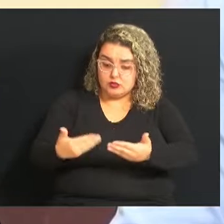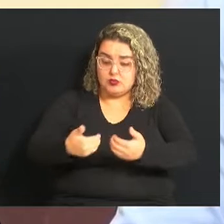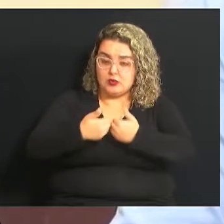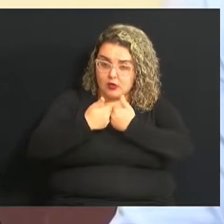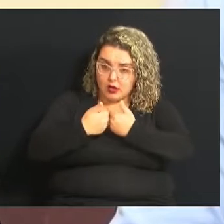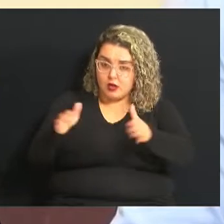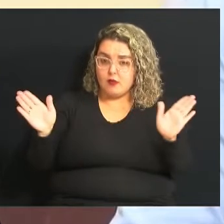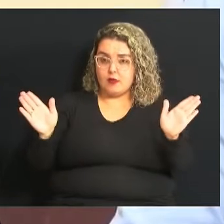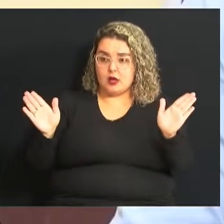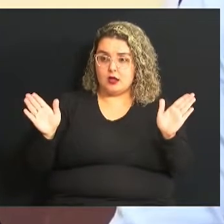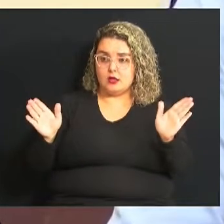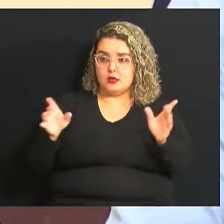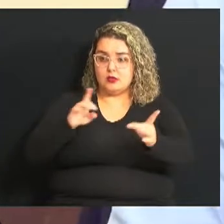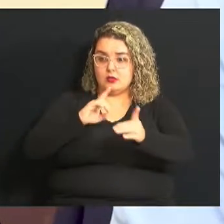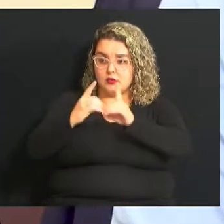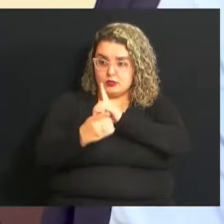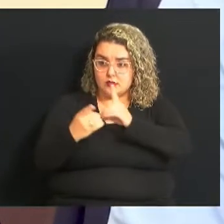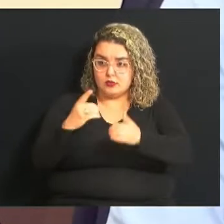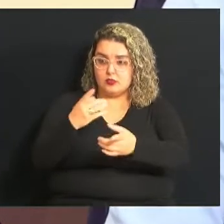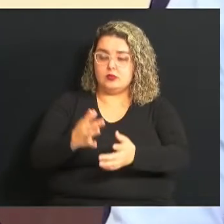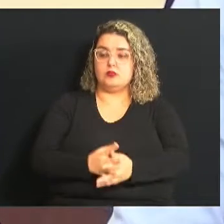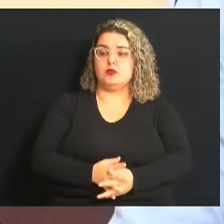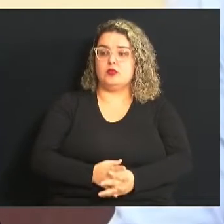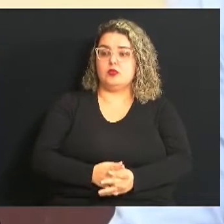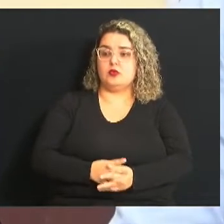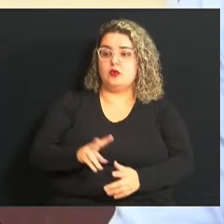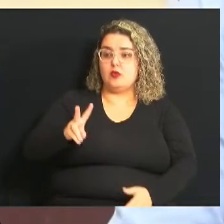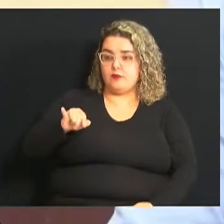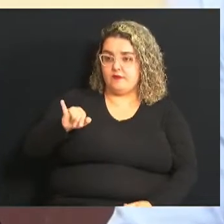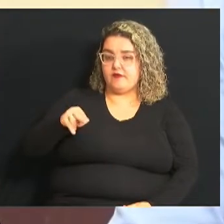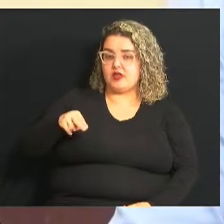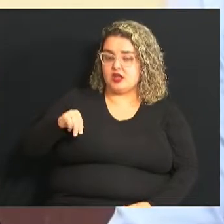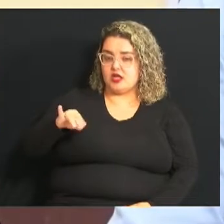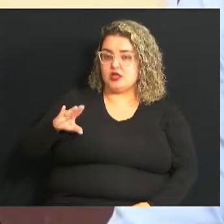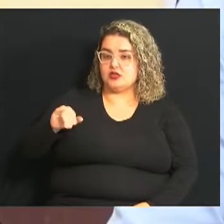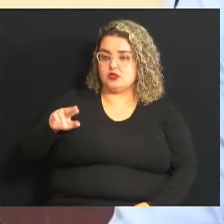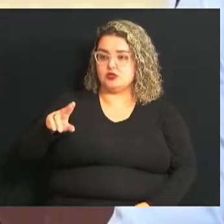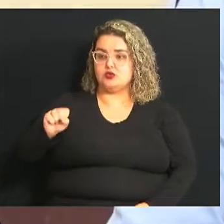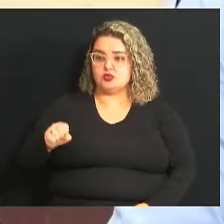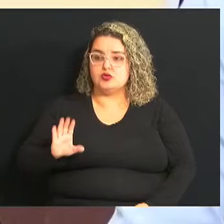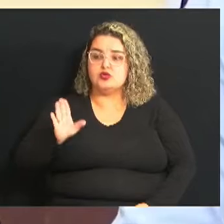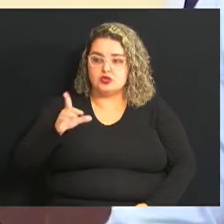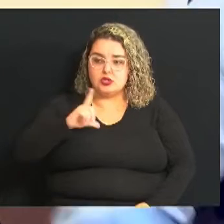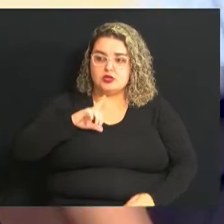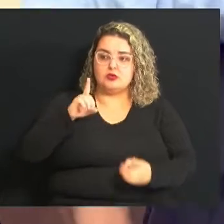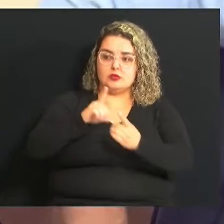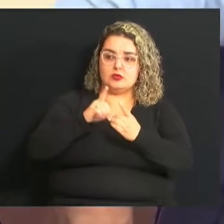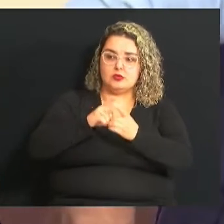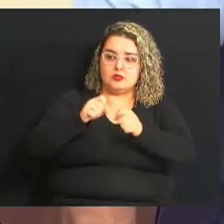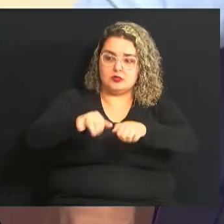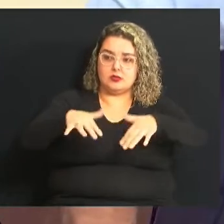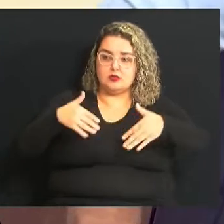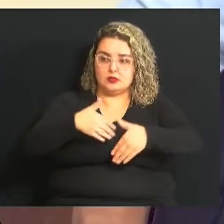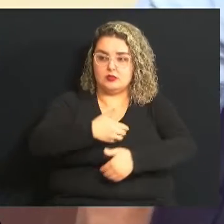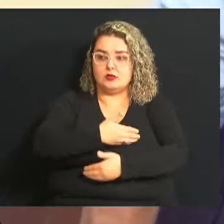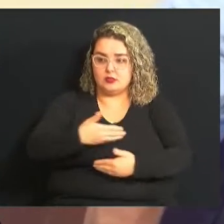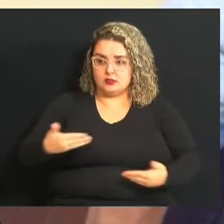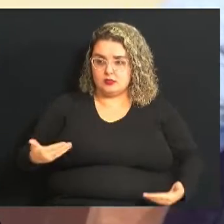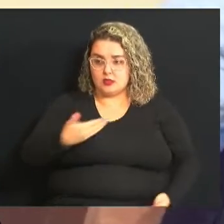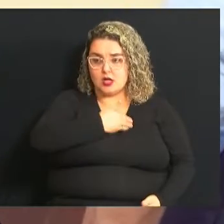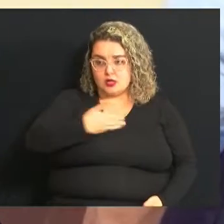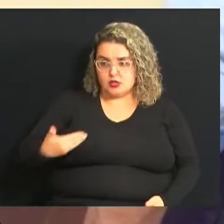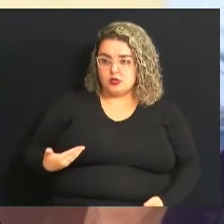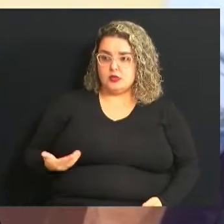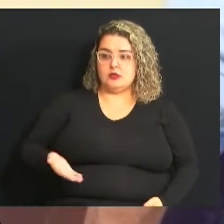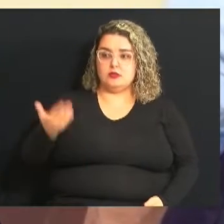processo dinâmico, então, como o Vinícius pontuou, a gente já teve a consulta pública, a gente teve a sessão pública que foi lá